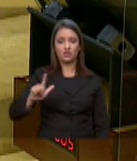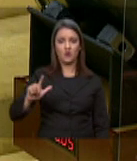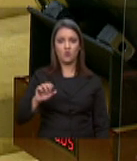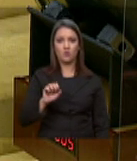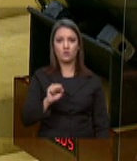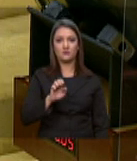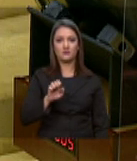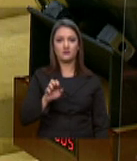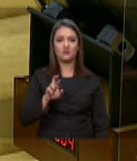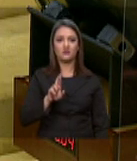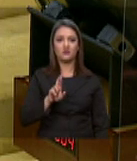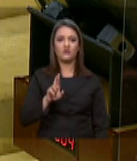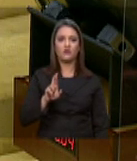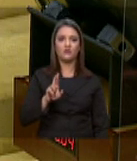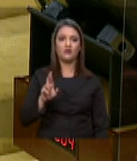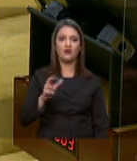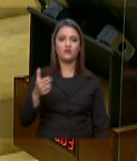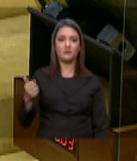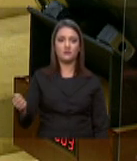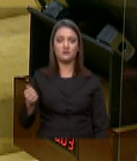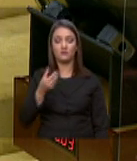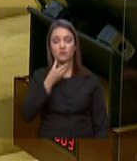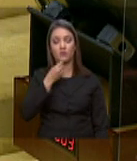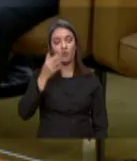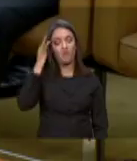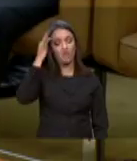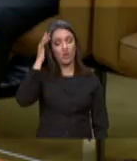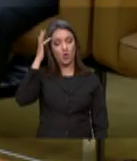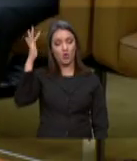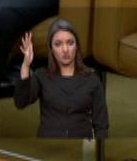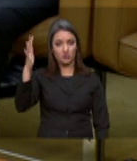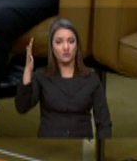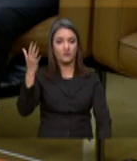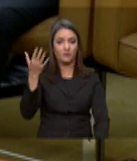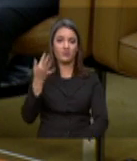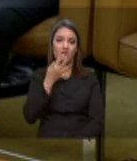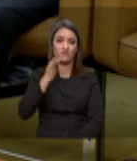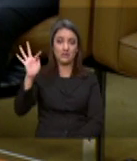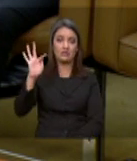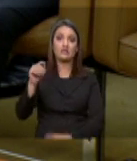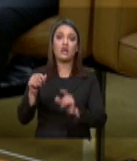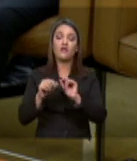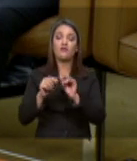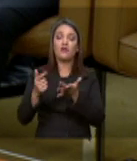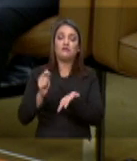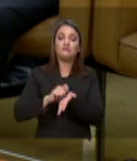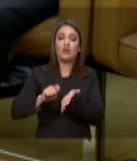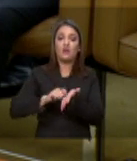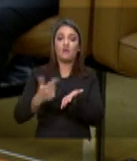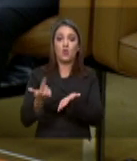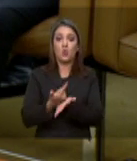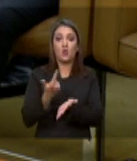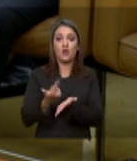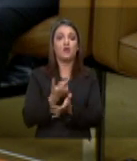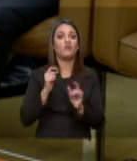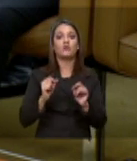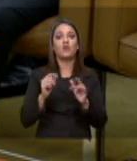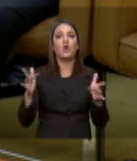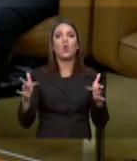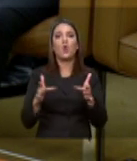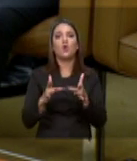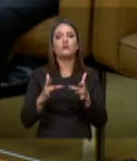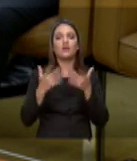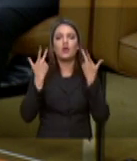filósofo francês que faleceu há 2 anos atrás. Ele escreveu um livro, O Contrato